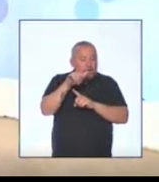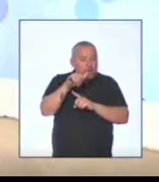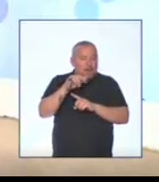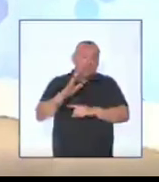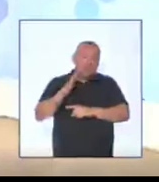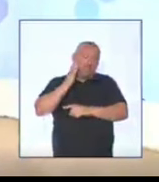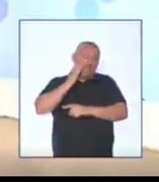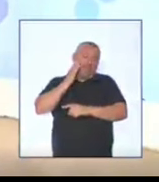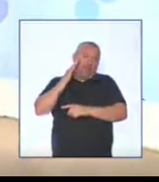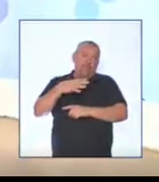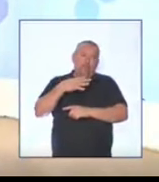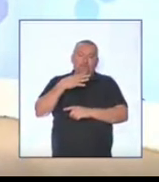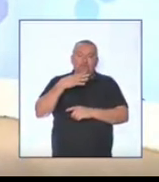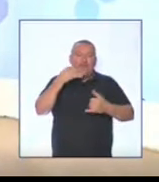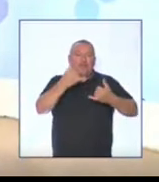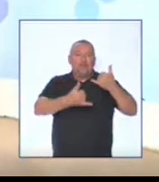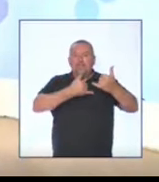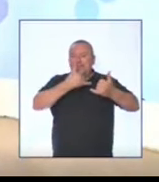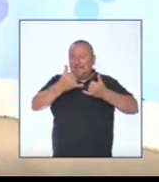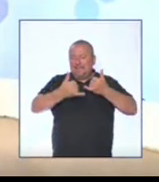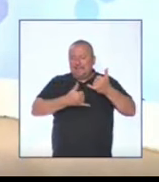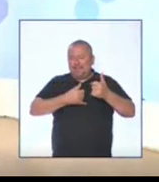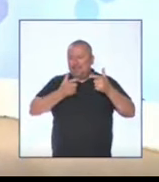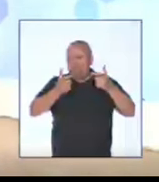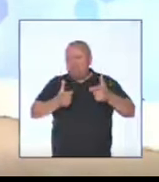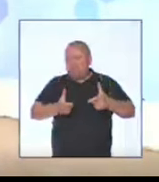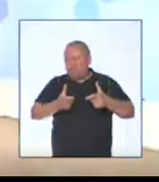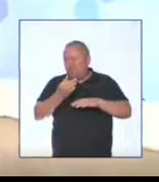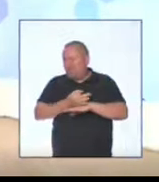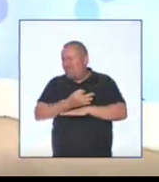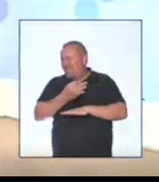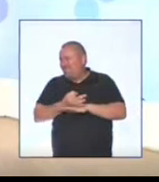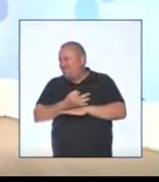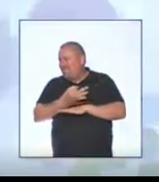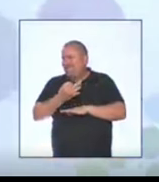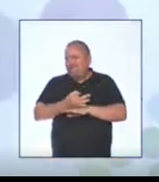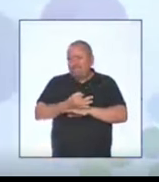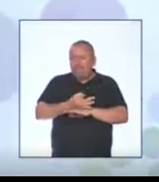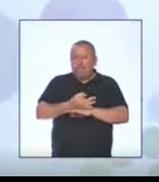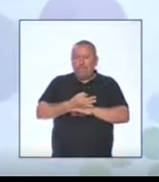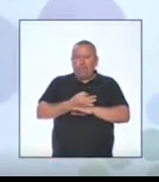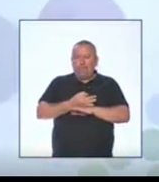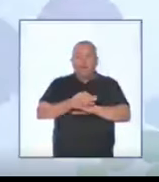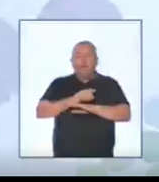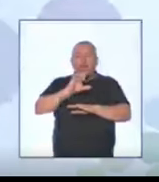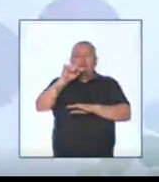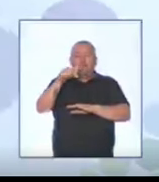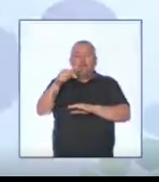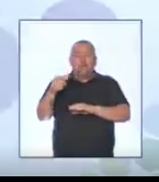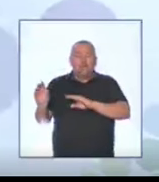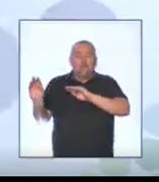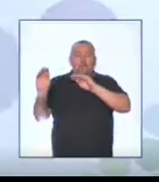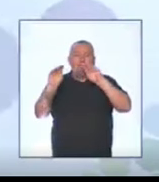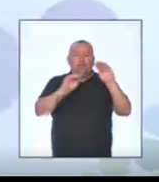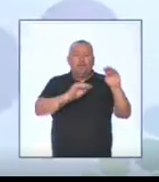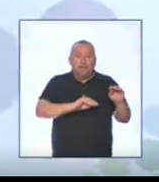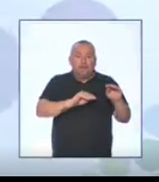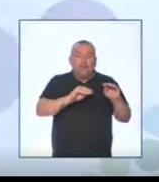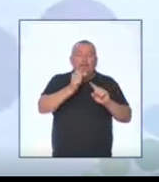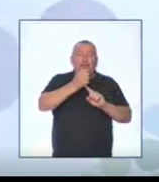gente já conhece, né? Aquelas brincadeiras indesejáveis da escola, que passa então para o suporte digital, que passa então para